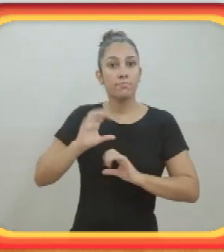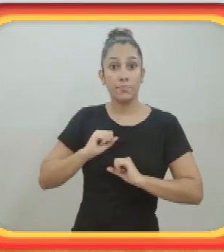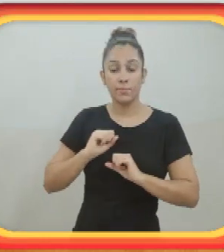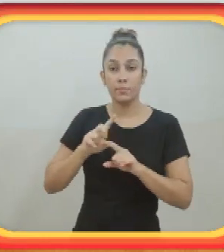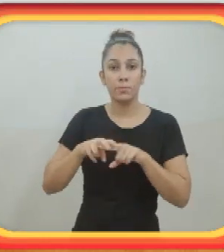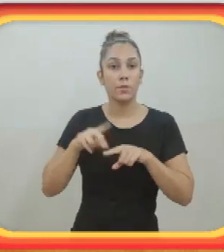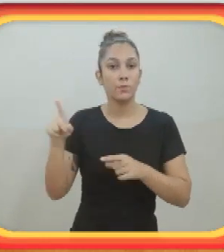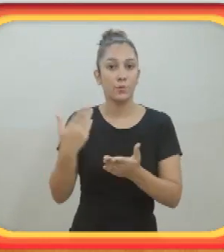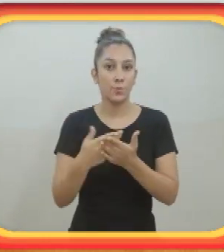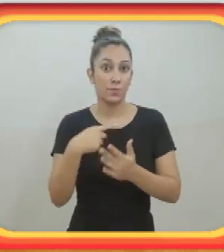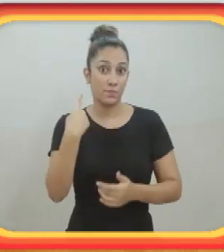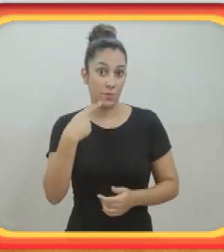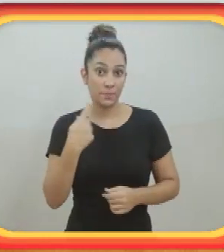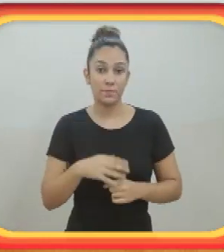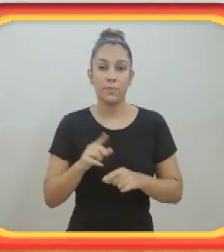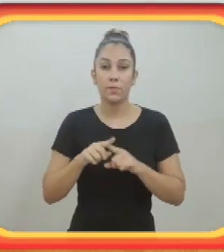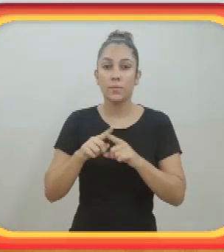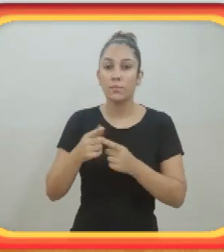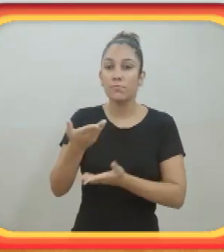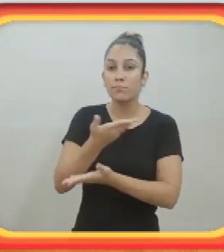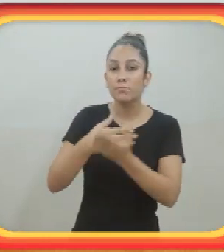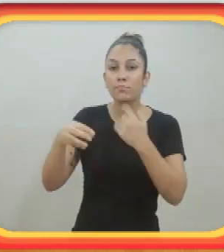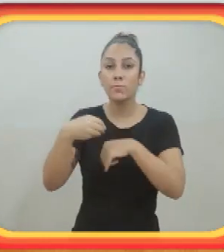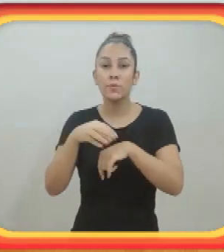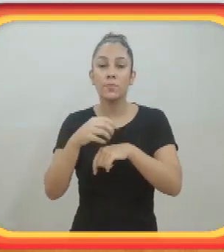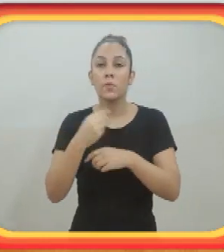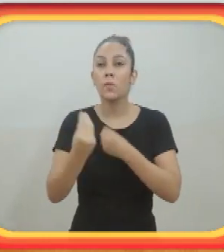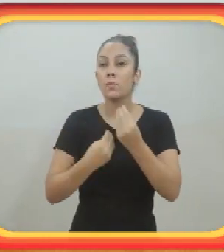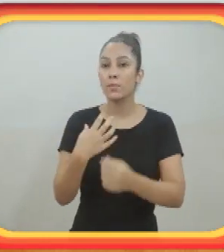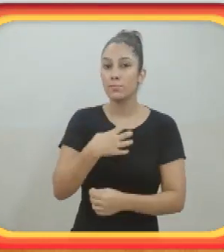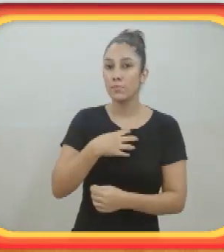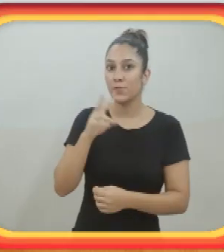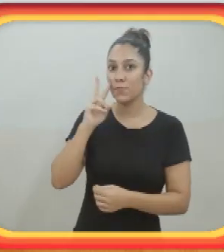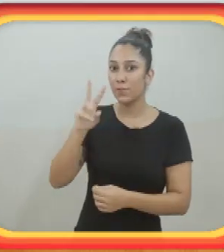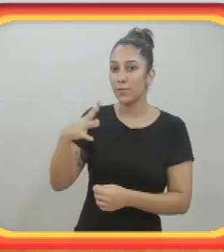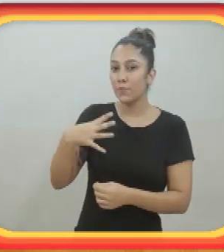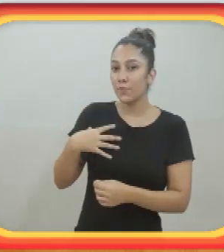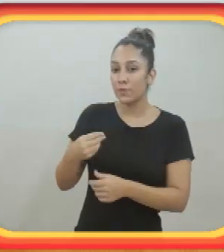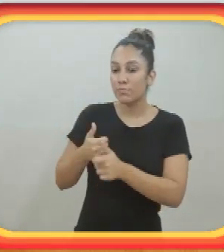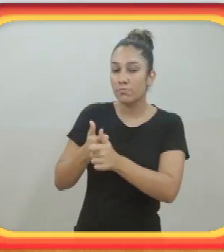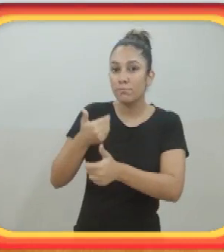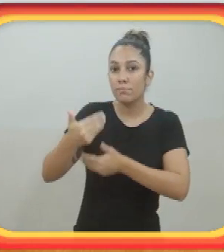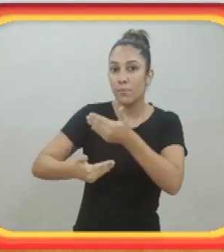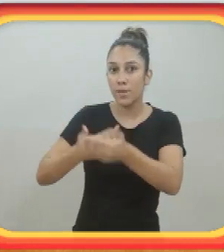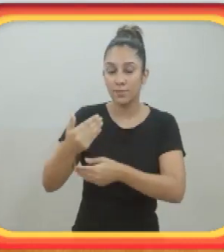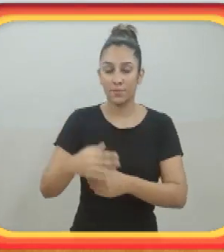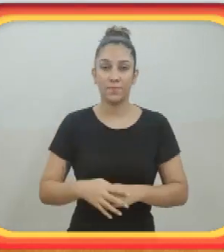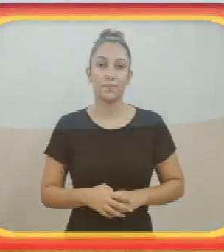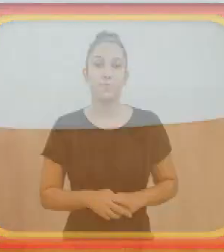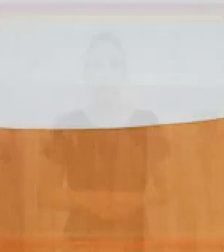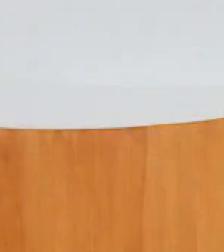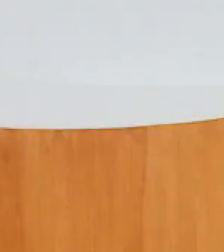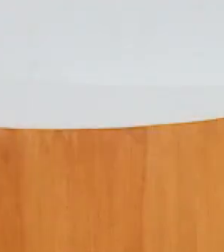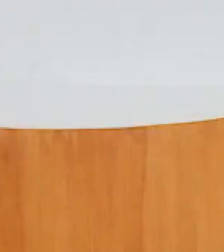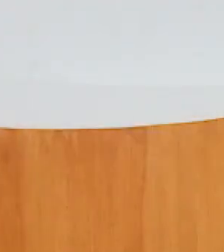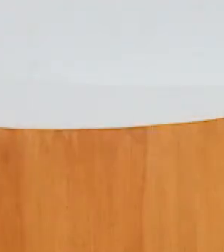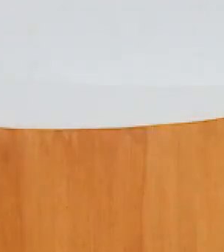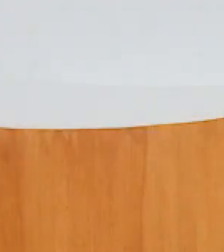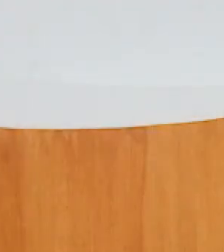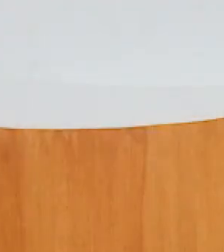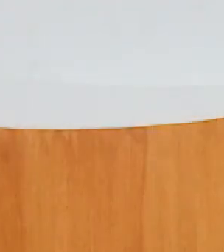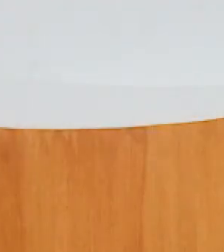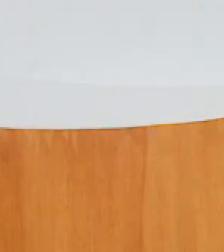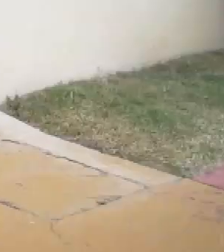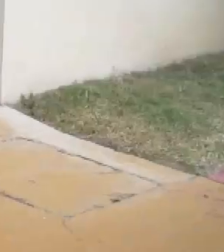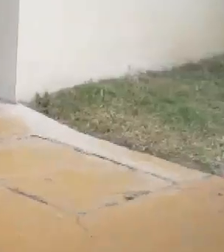inspiração dele para estudar direito. Ela compartilha com a gente o sentimento de ver o filho seguindo os passos